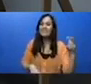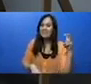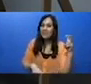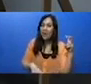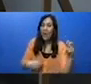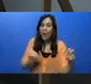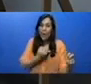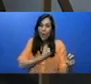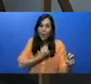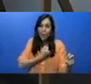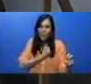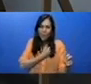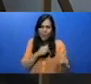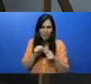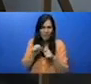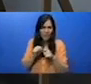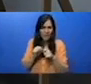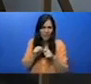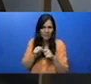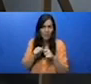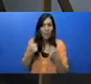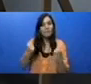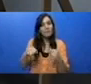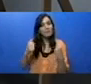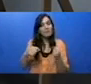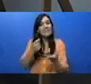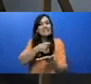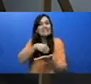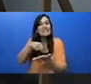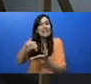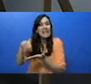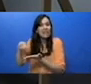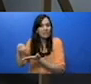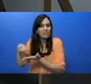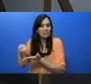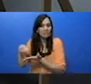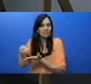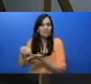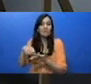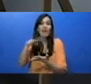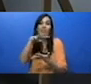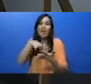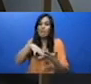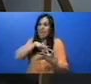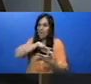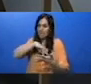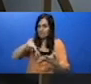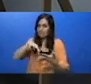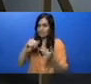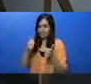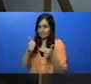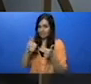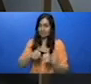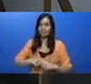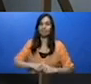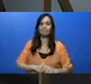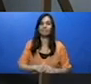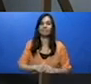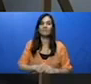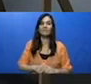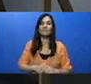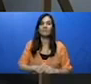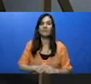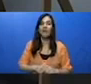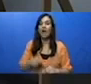formados pelos jogadores devem ser escritos na tabela de registro. Então, olha lá. Vocês terão